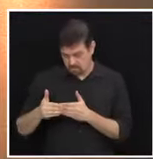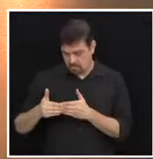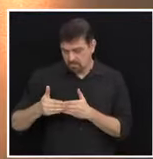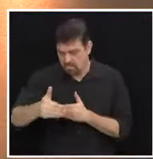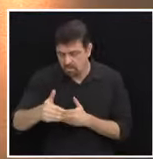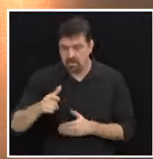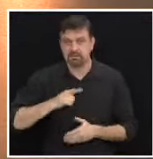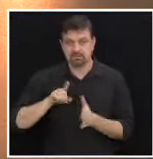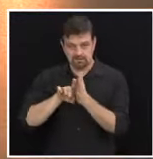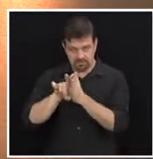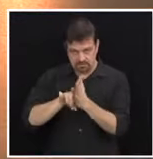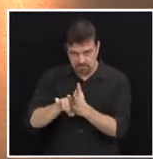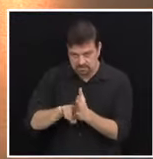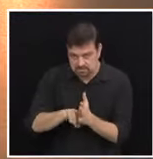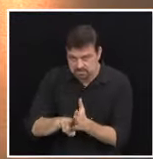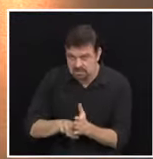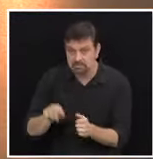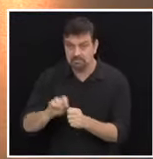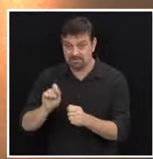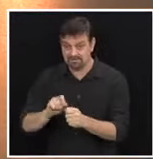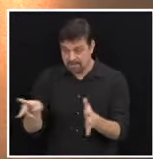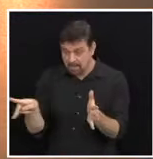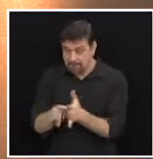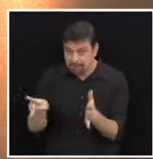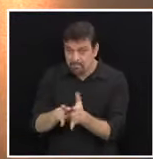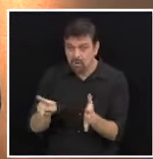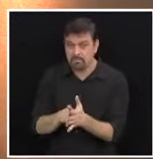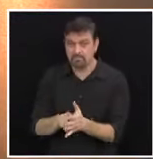já os exames próprios para